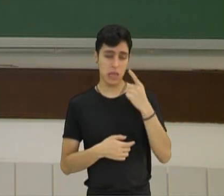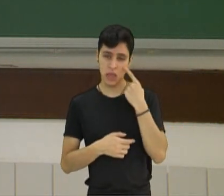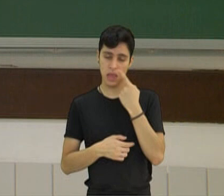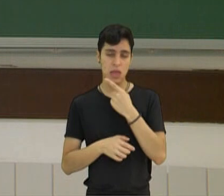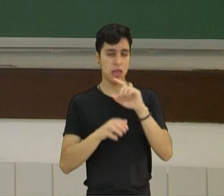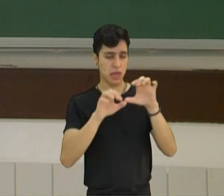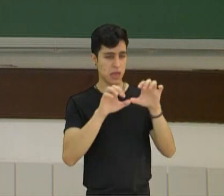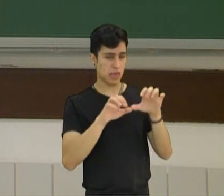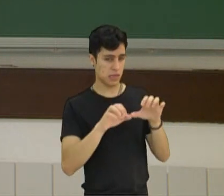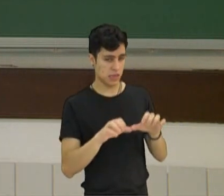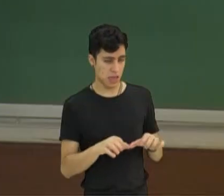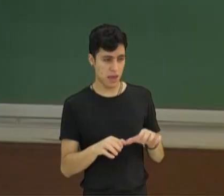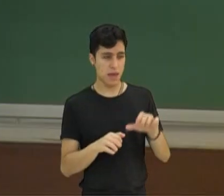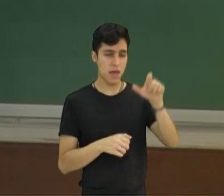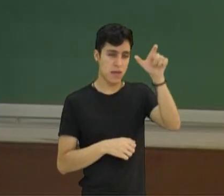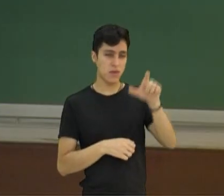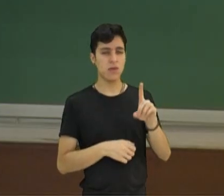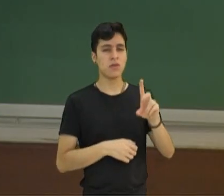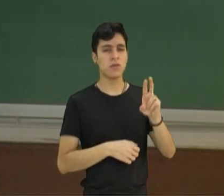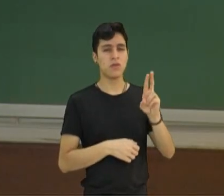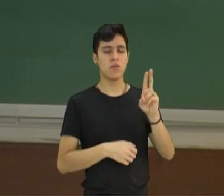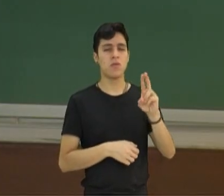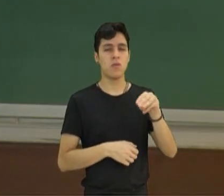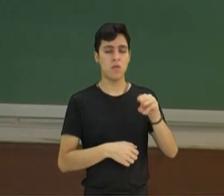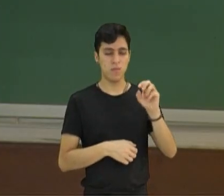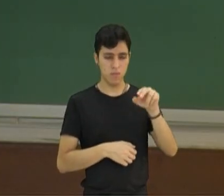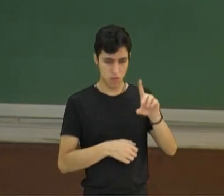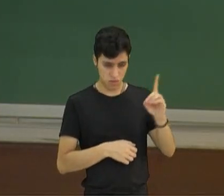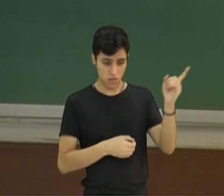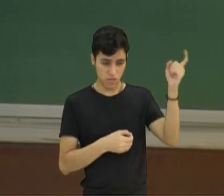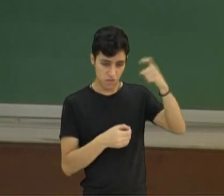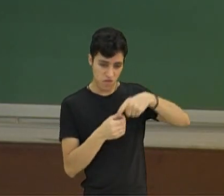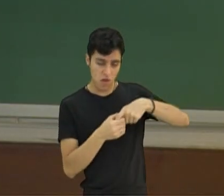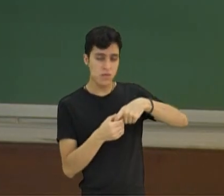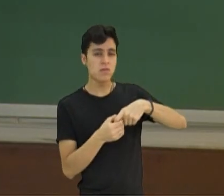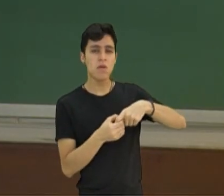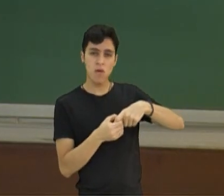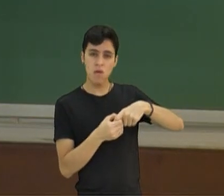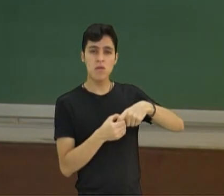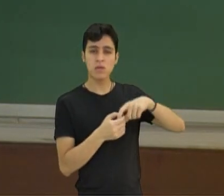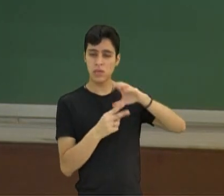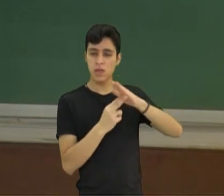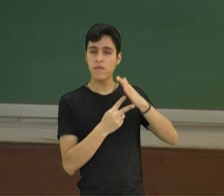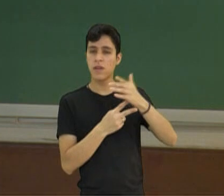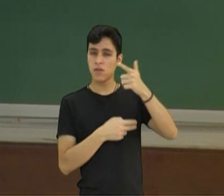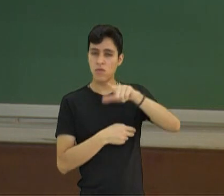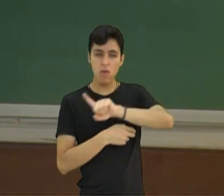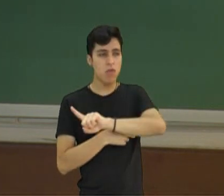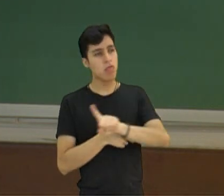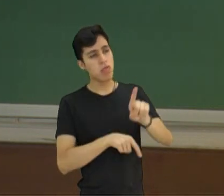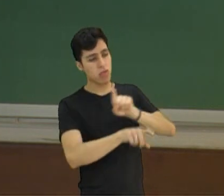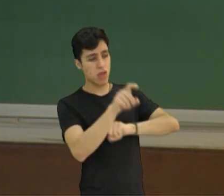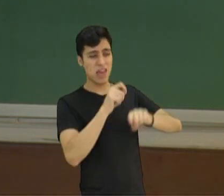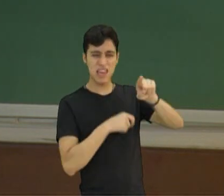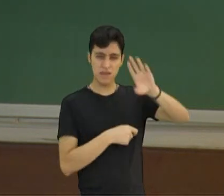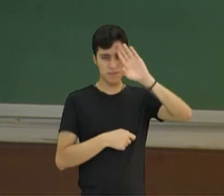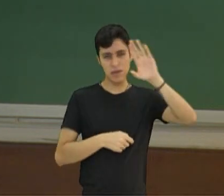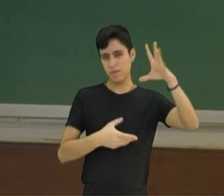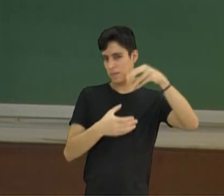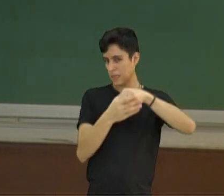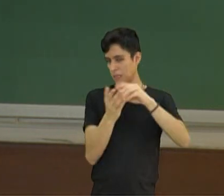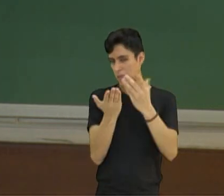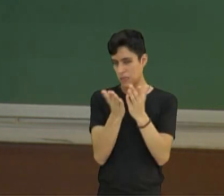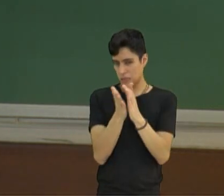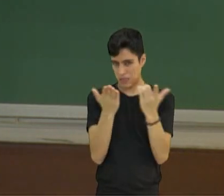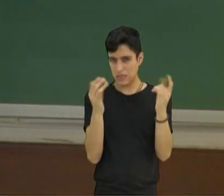de Drummond voltou a ser pichada, sim, esse é o fato principal da nossa notícia. Um ato de vandalismo,